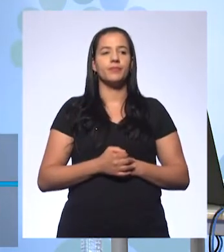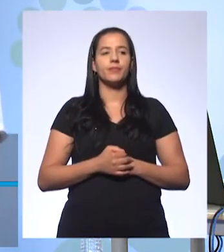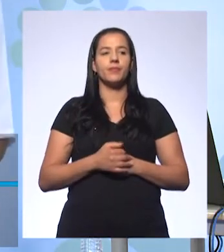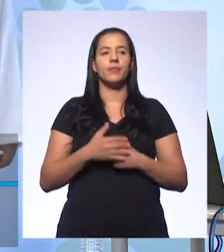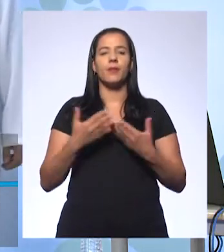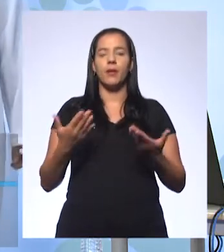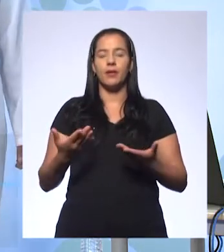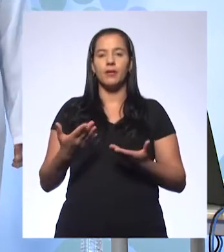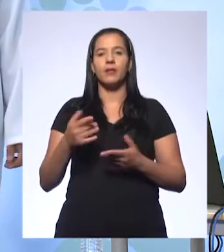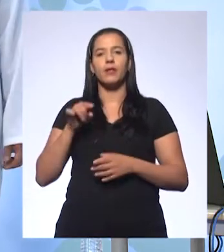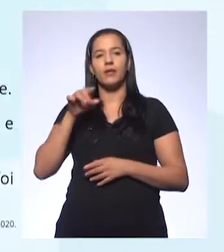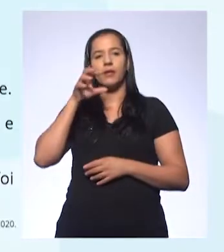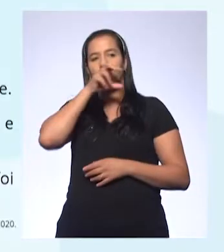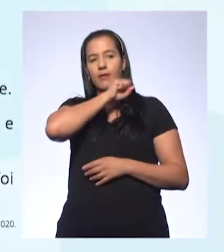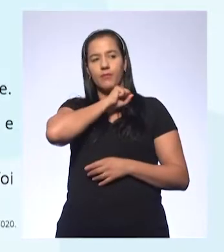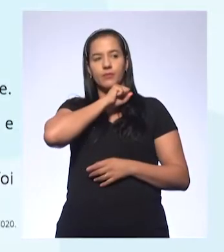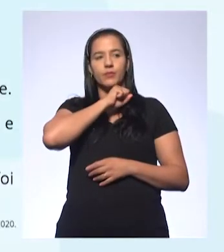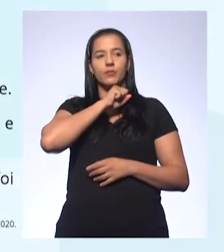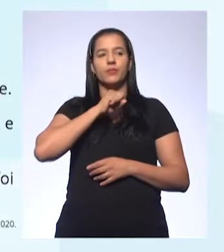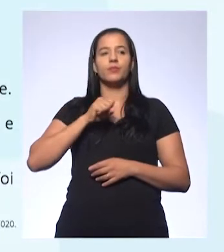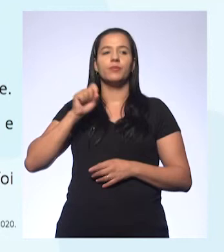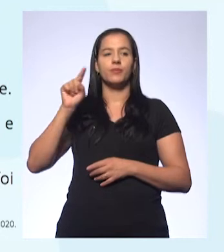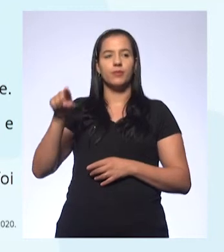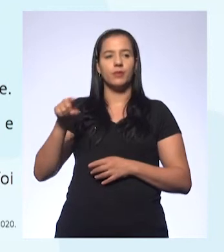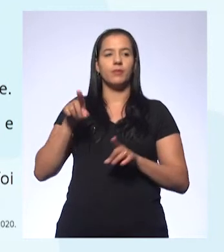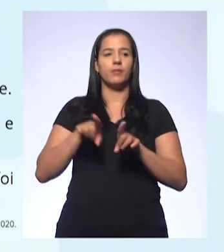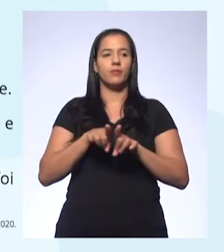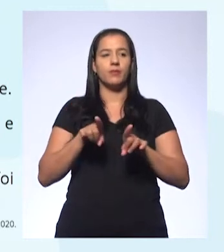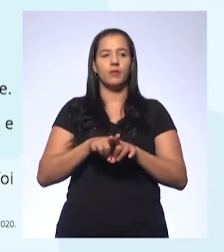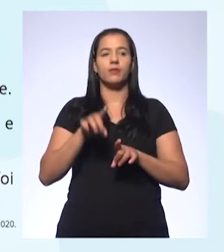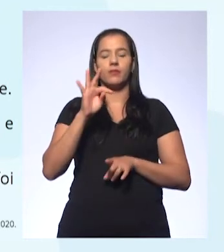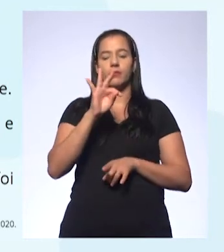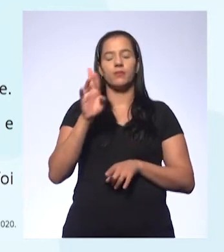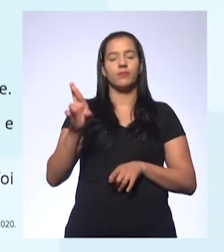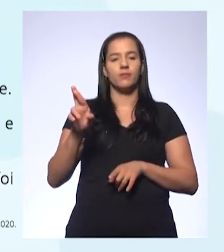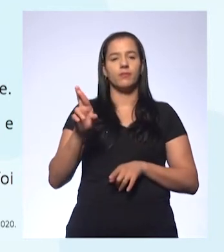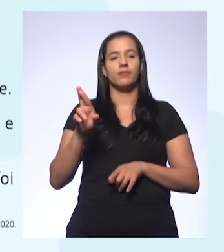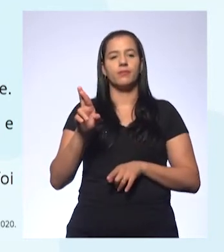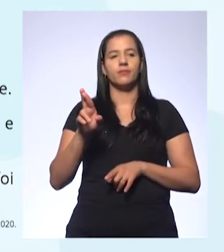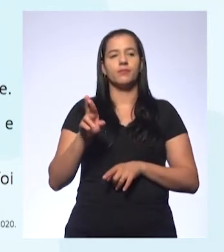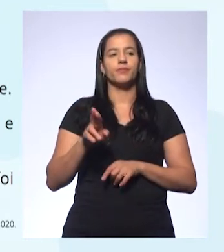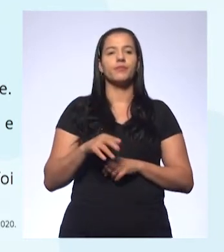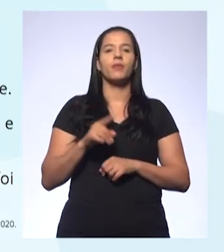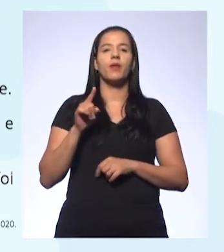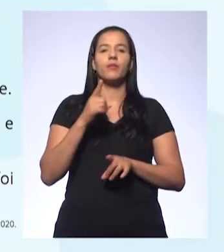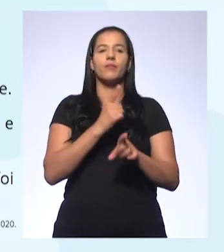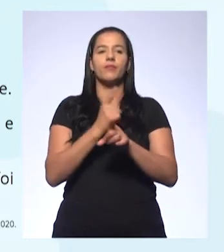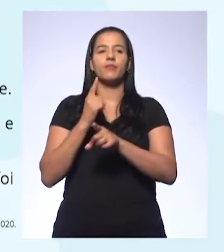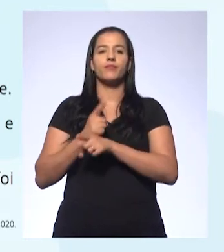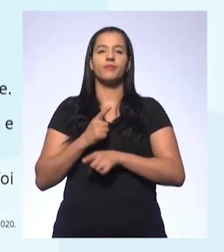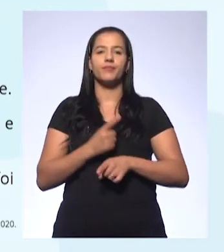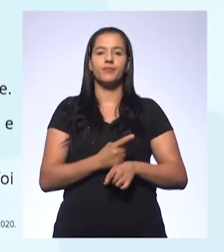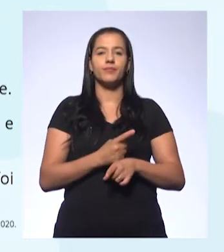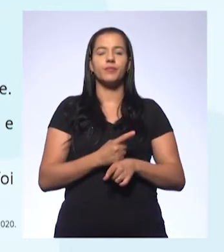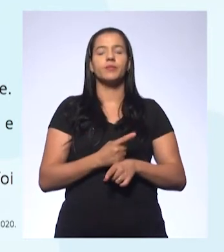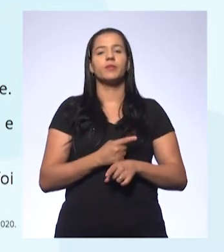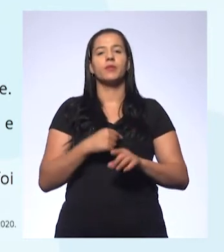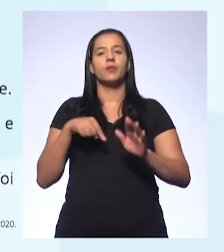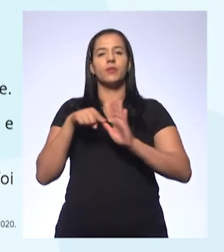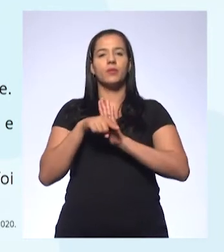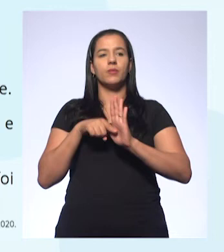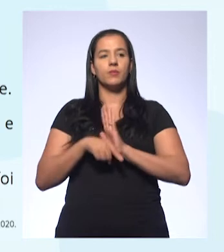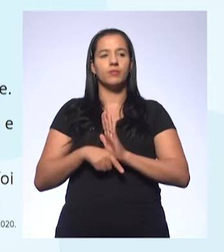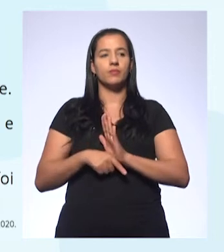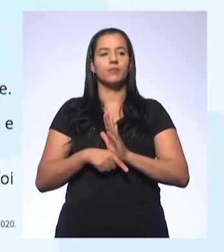Teste rápido. Então, existe um teste rápido que é feito no SUS também. Aí você vai encontrar, eu acredito que isso aí é uma